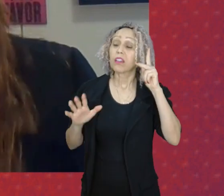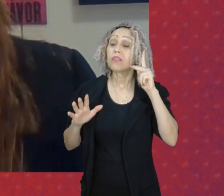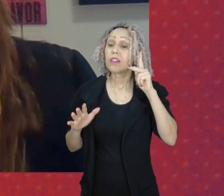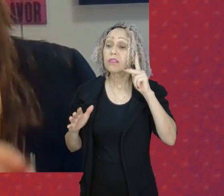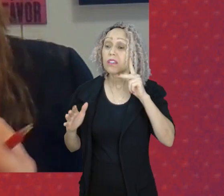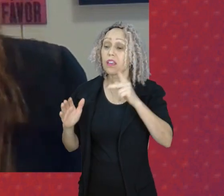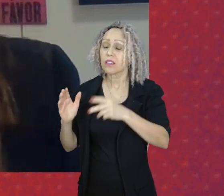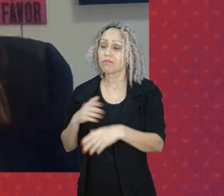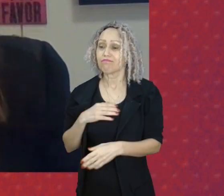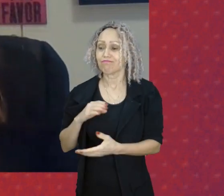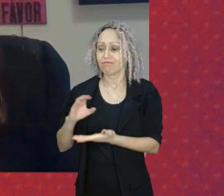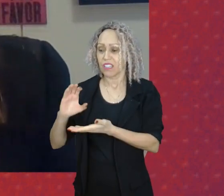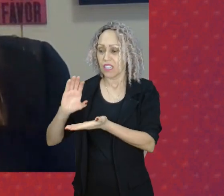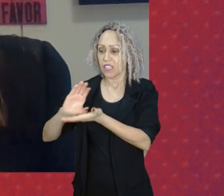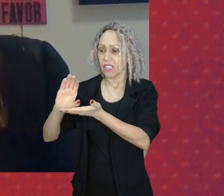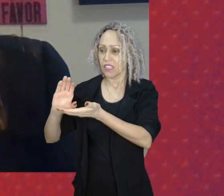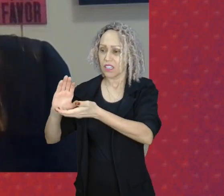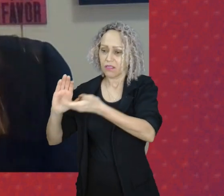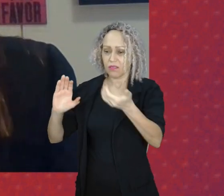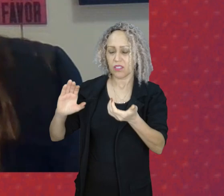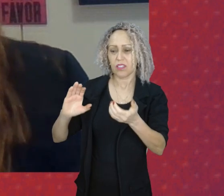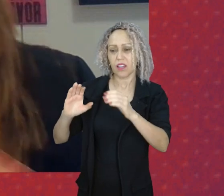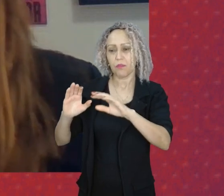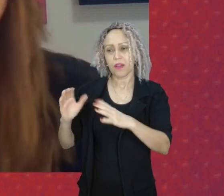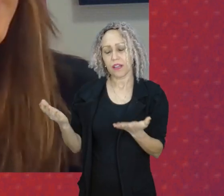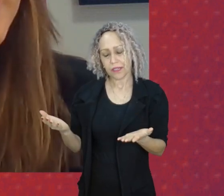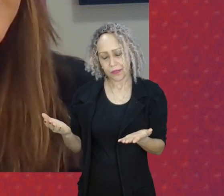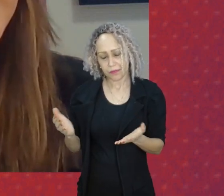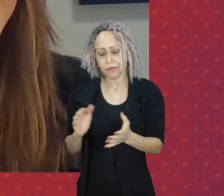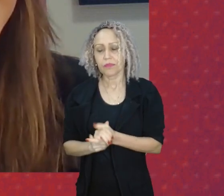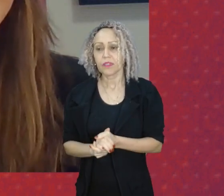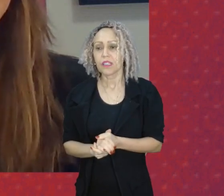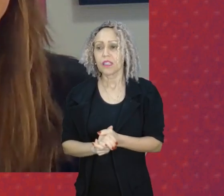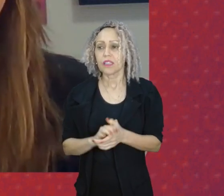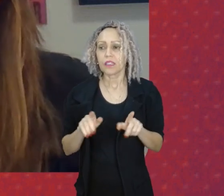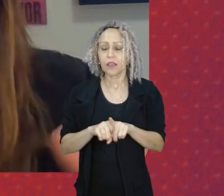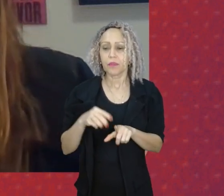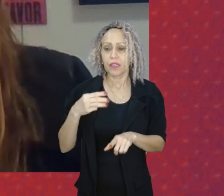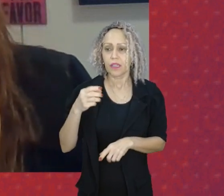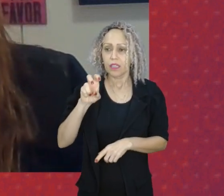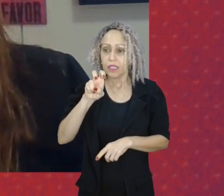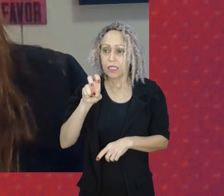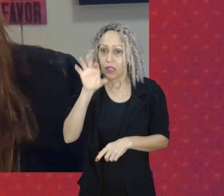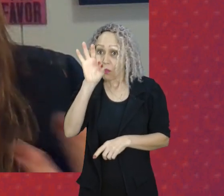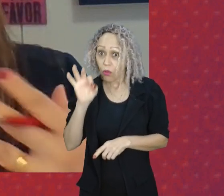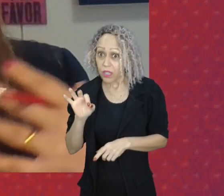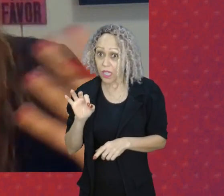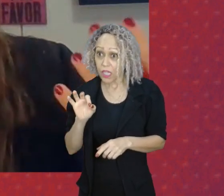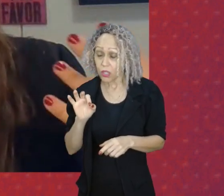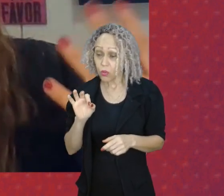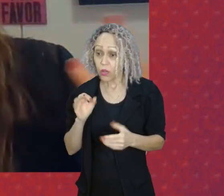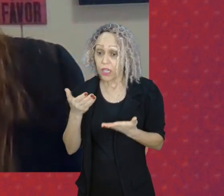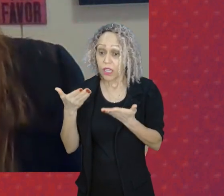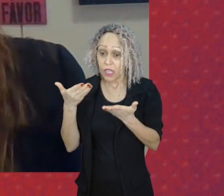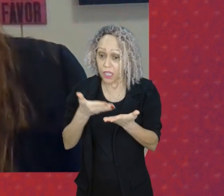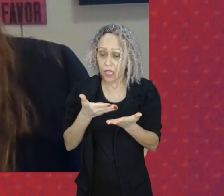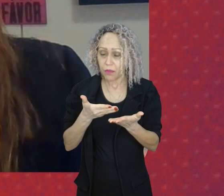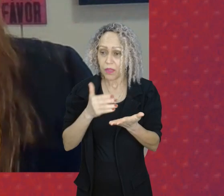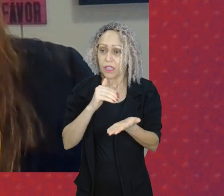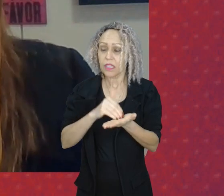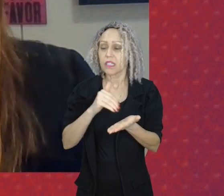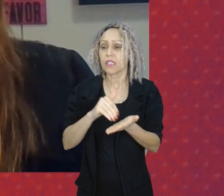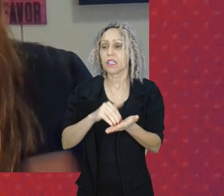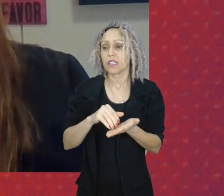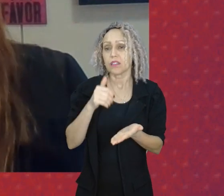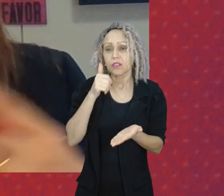coisa que a gente tem é os 5% dos recursos do fundo partidário, que deveria ser destinado às secretarias das mulheres, mas como eu disse para vocês, o